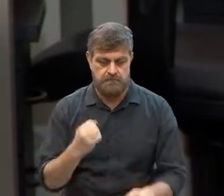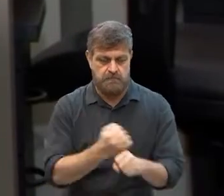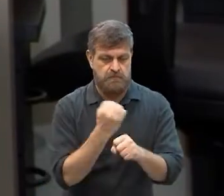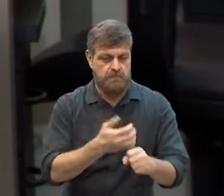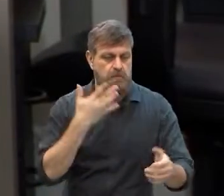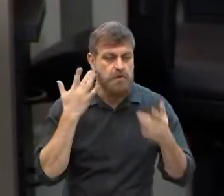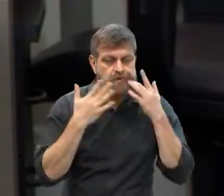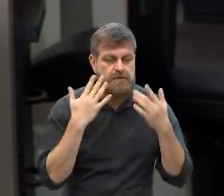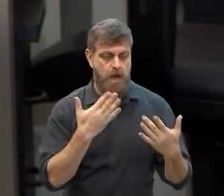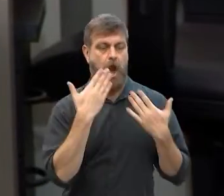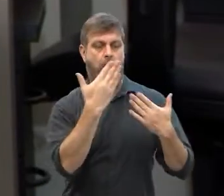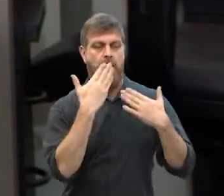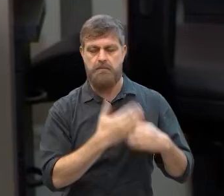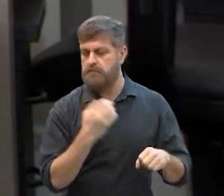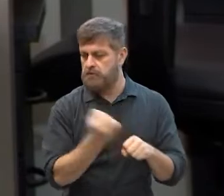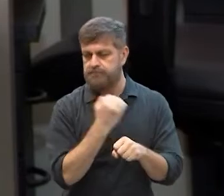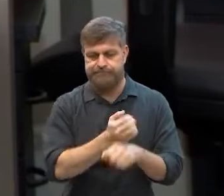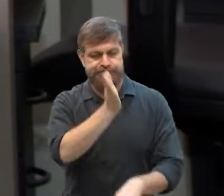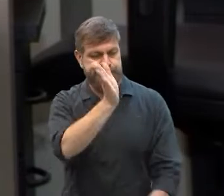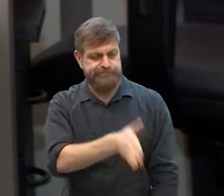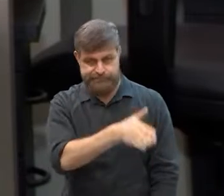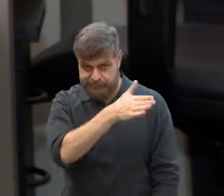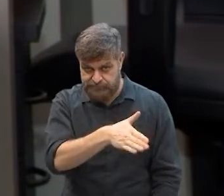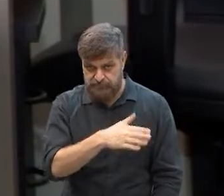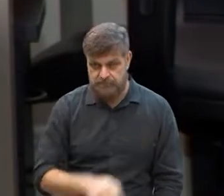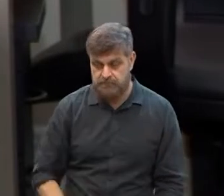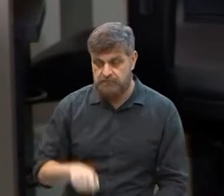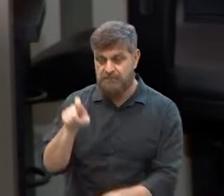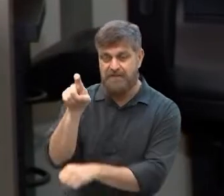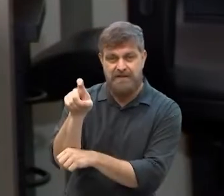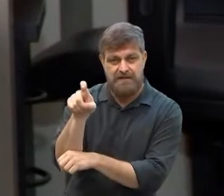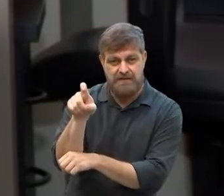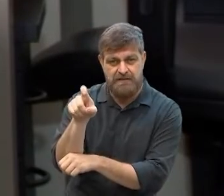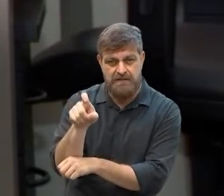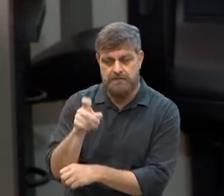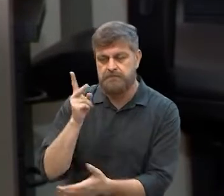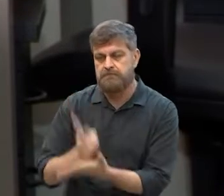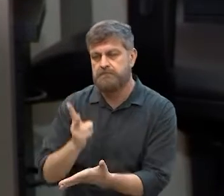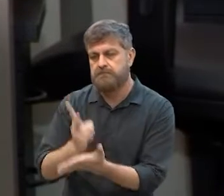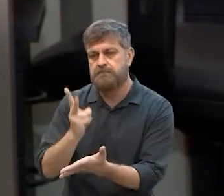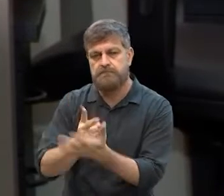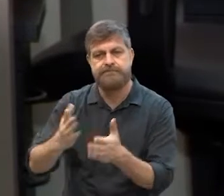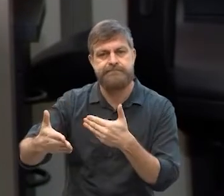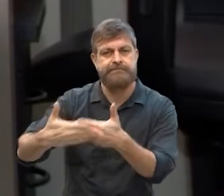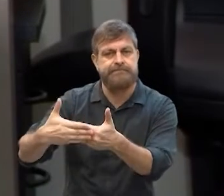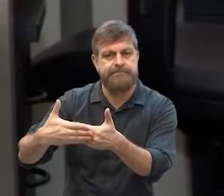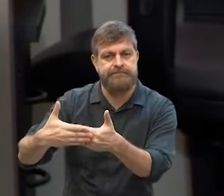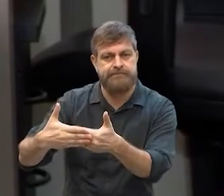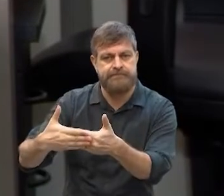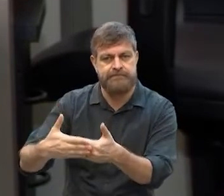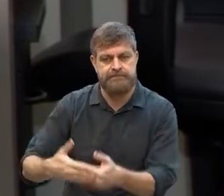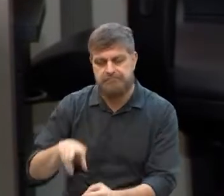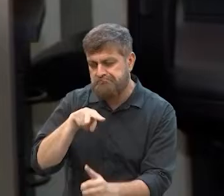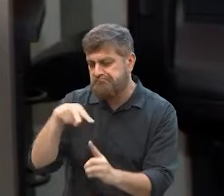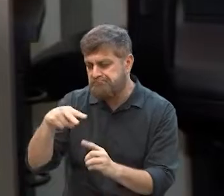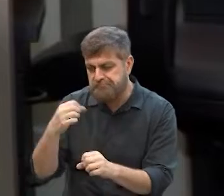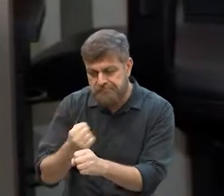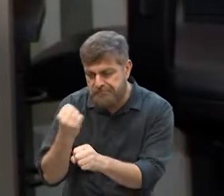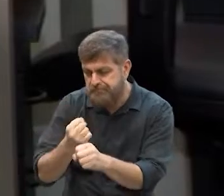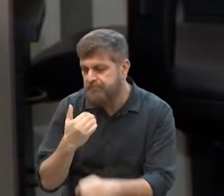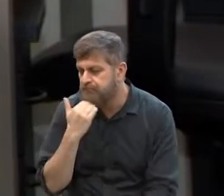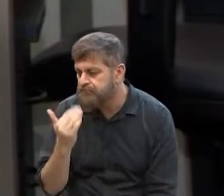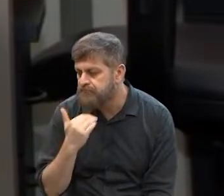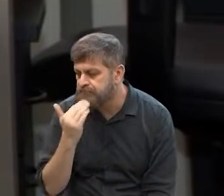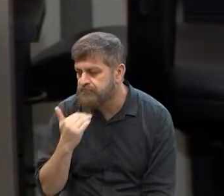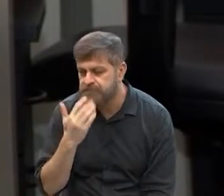não foi construído e não será mais construído, e o Centro de Convivência continua fechado e sem perspectiva de obras. Então,